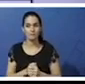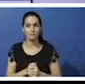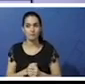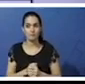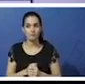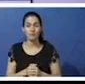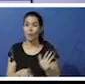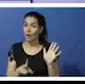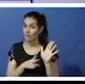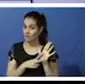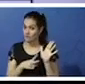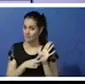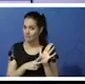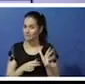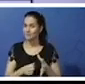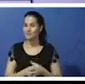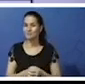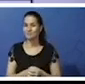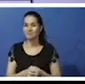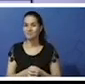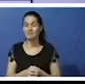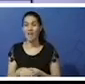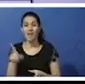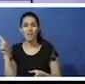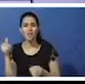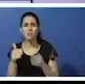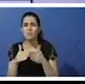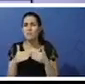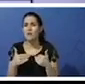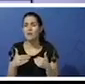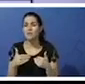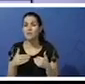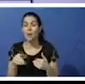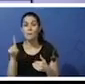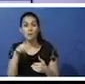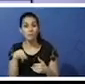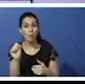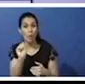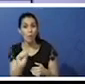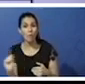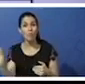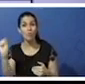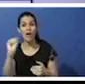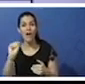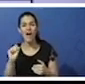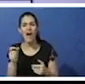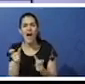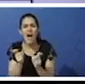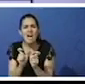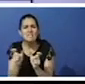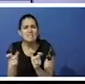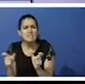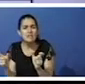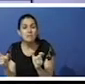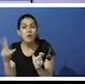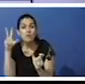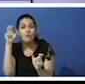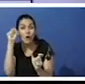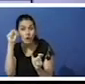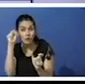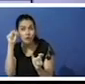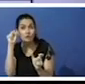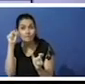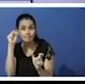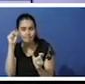Então, atenção! Então, aqui pede para contornar a sílaba mais forte das palavras.